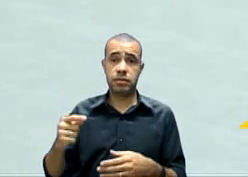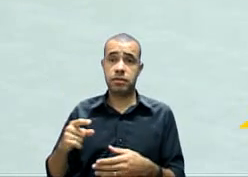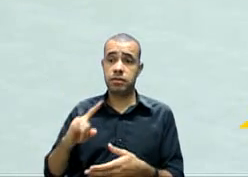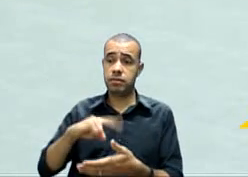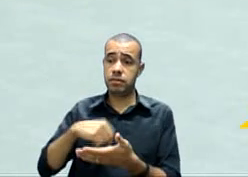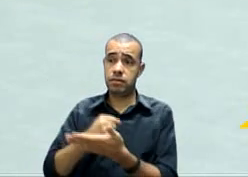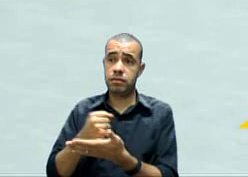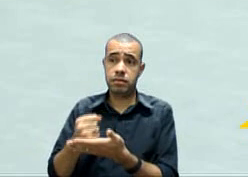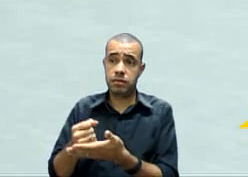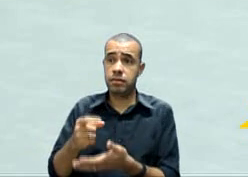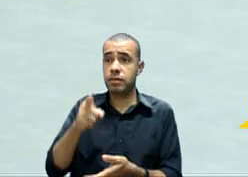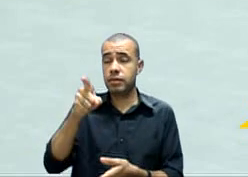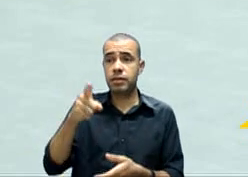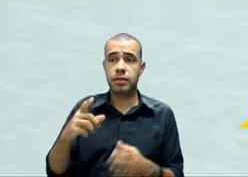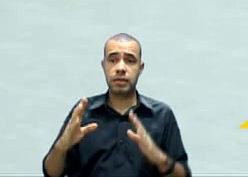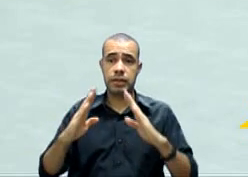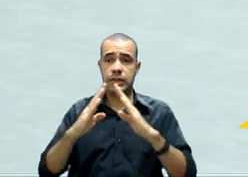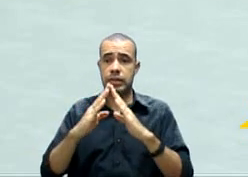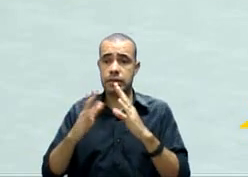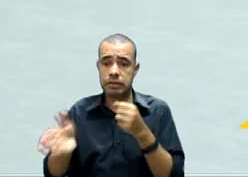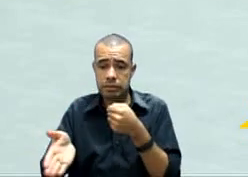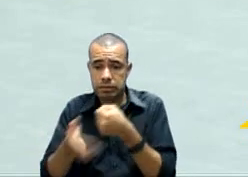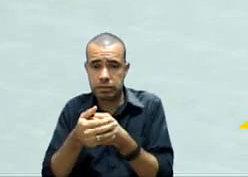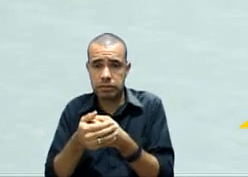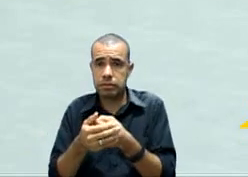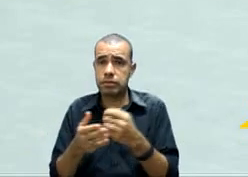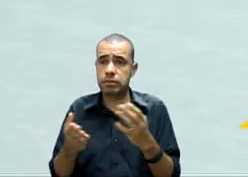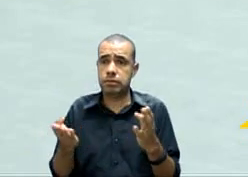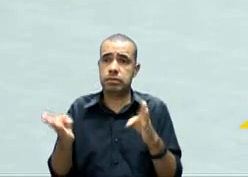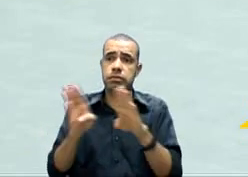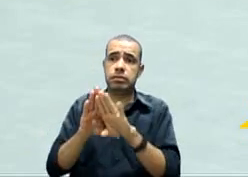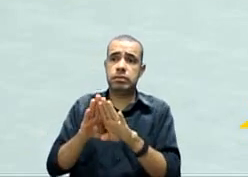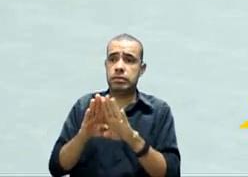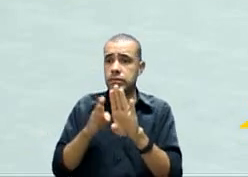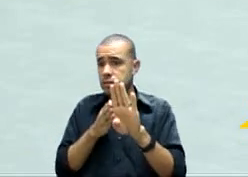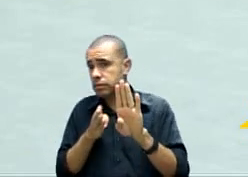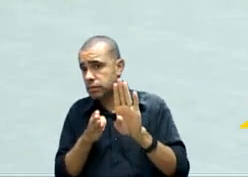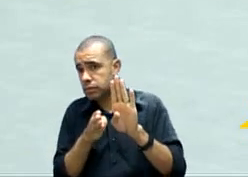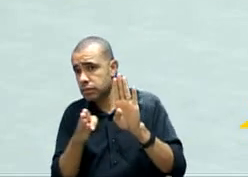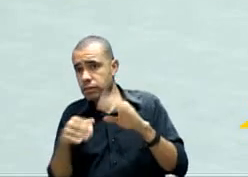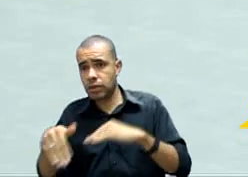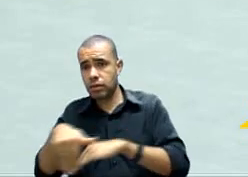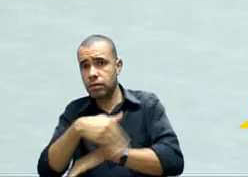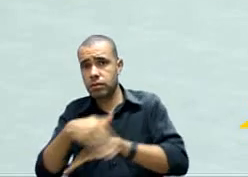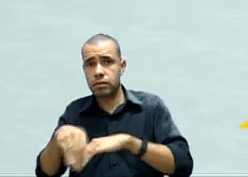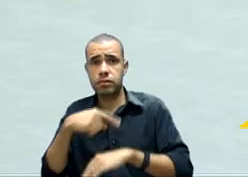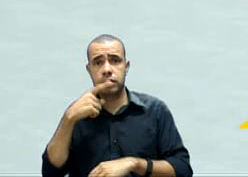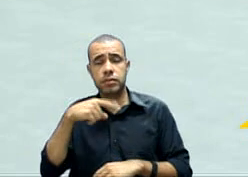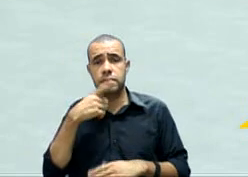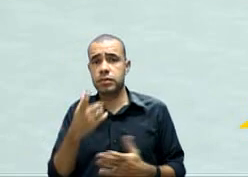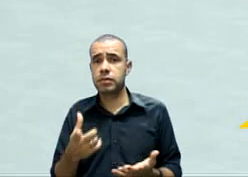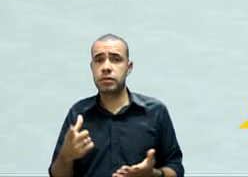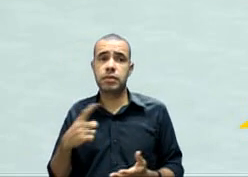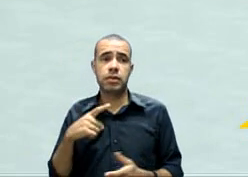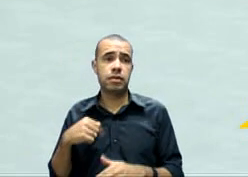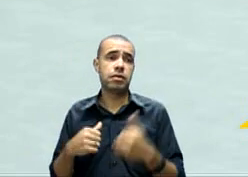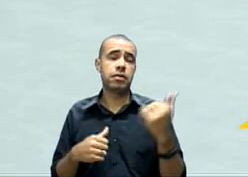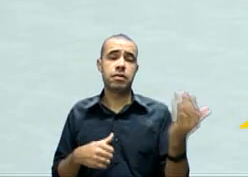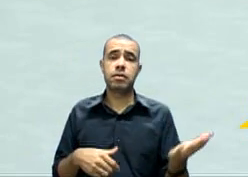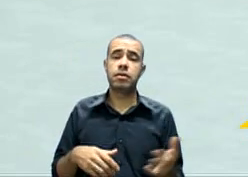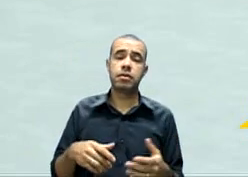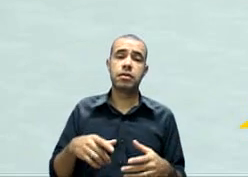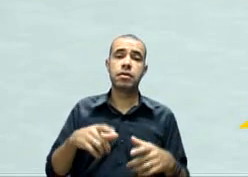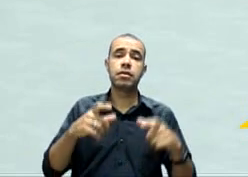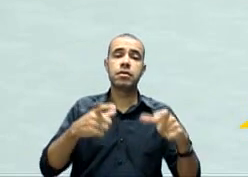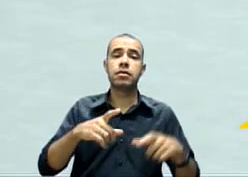da sua própria casa por não conseguir nem sair na rua. Nós tínhamos isso no Jardim Sando, o pastor de Santos